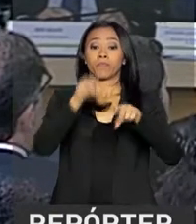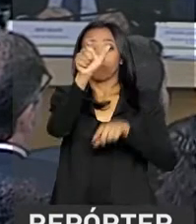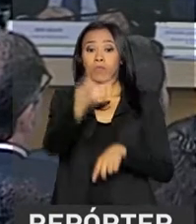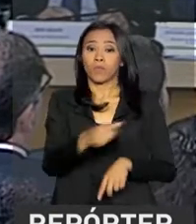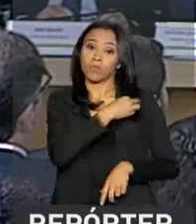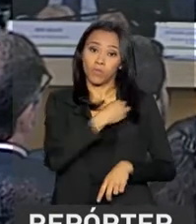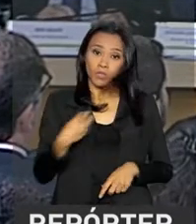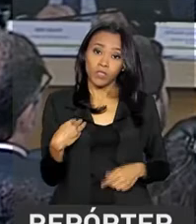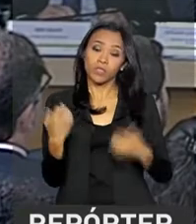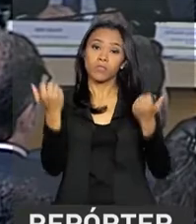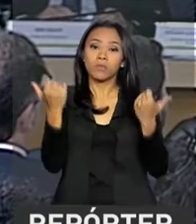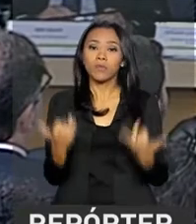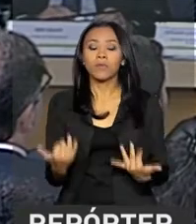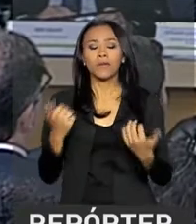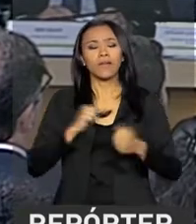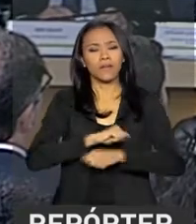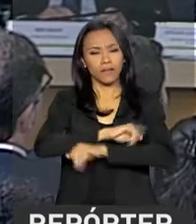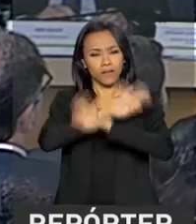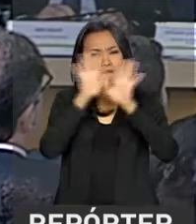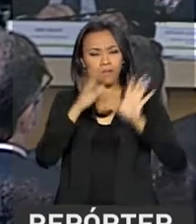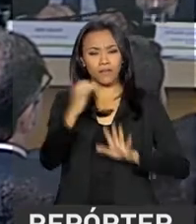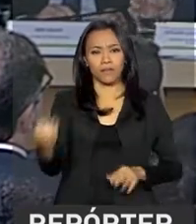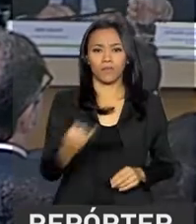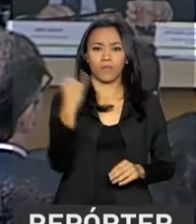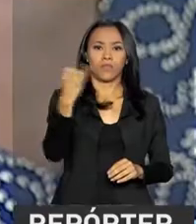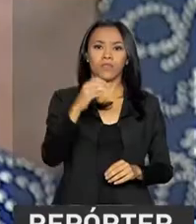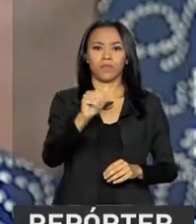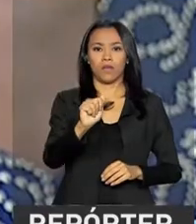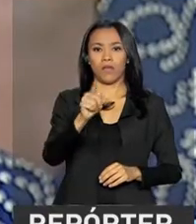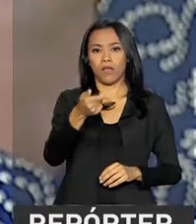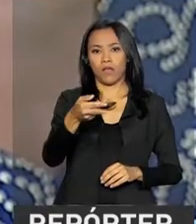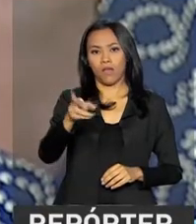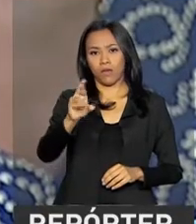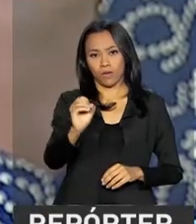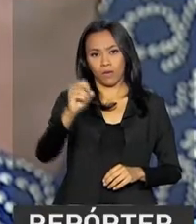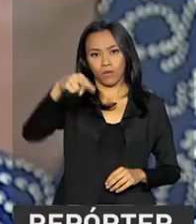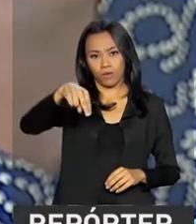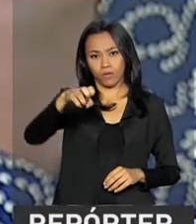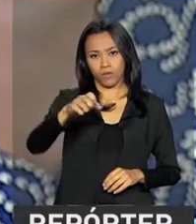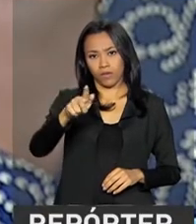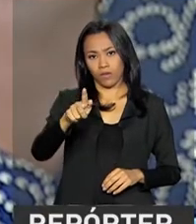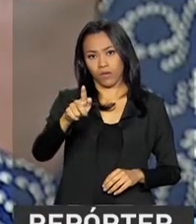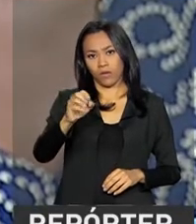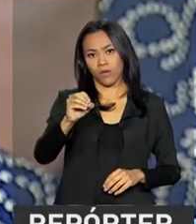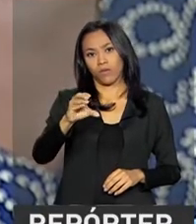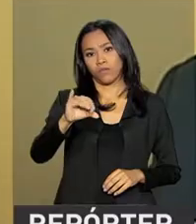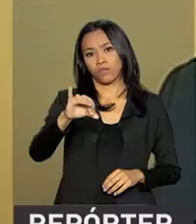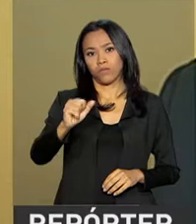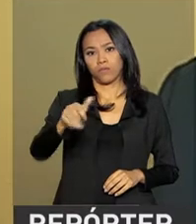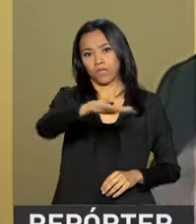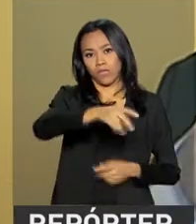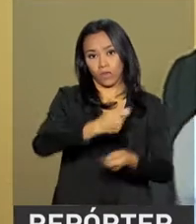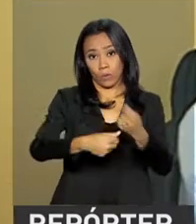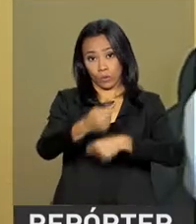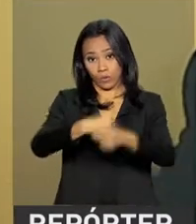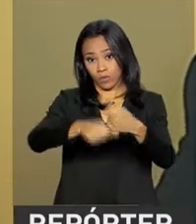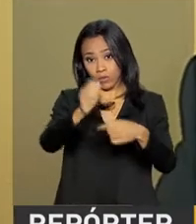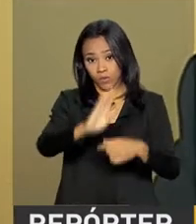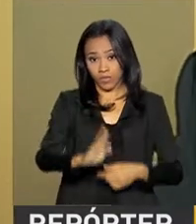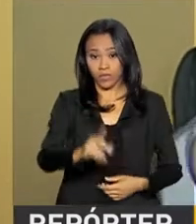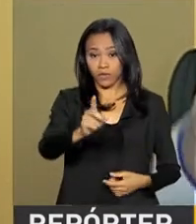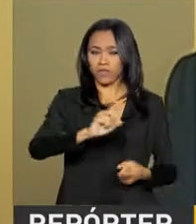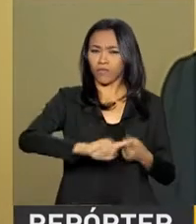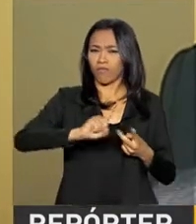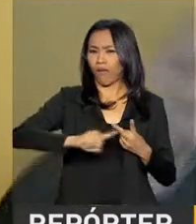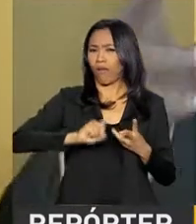clara a importância do agronegócio para a economia brasileira é uma somatória de várias coisas que se faz é é conhecimento